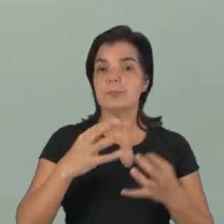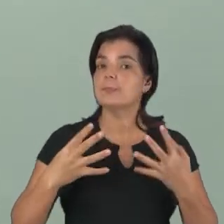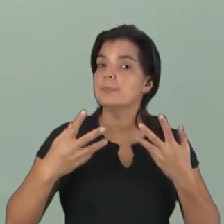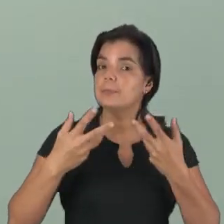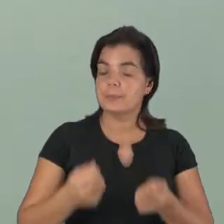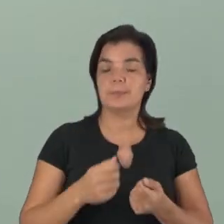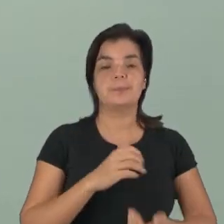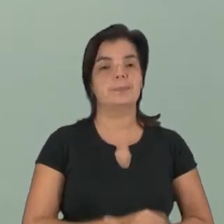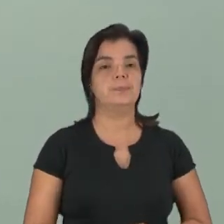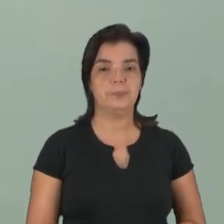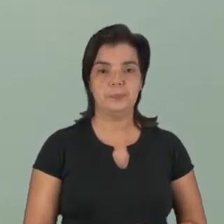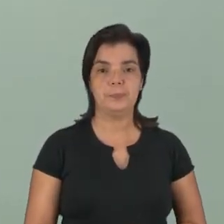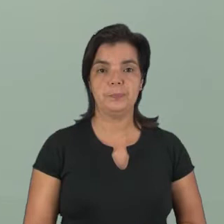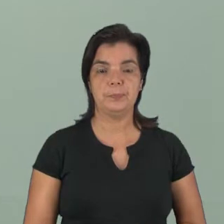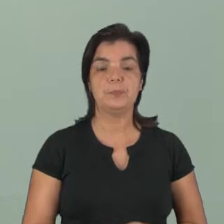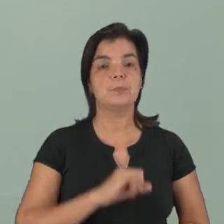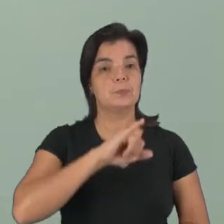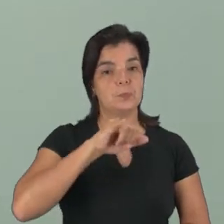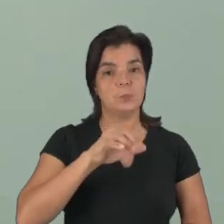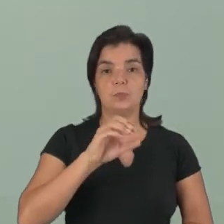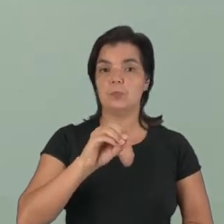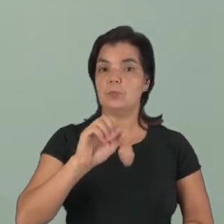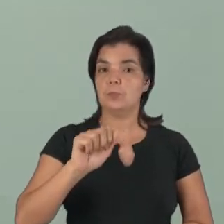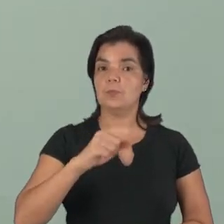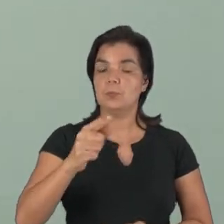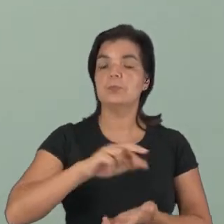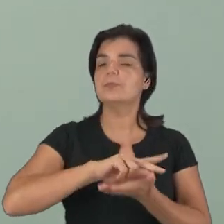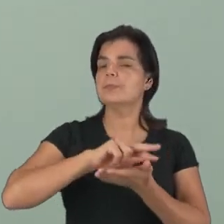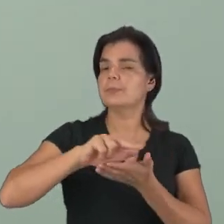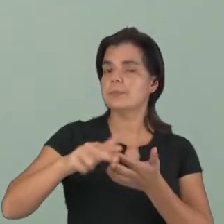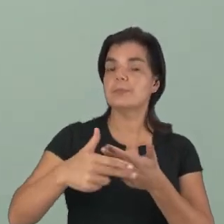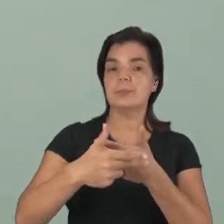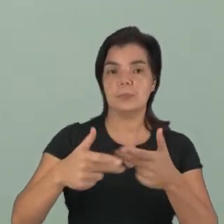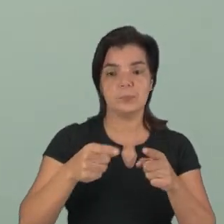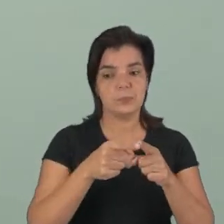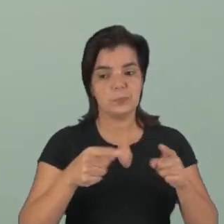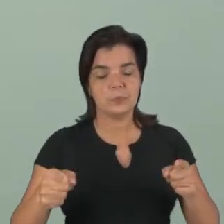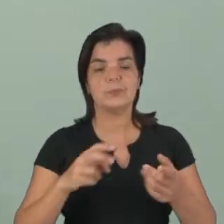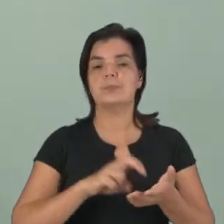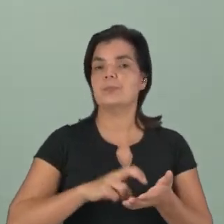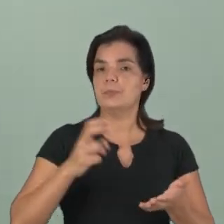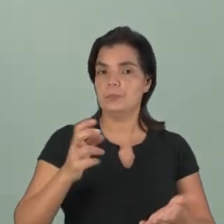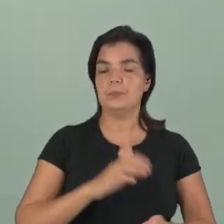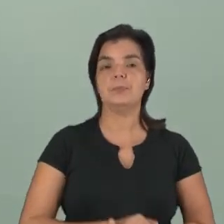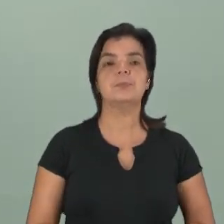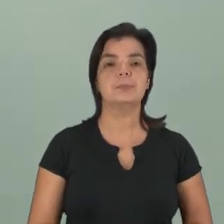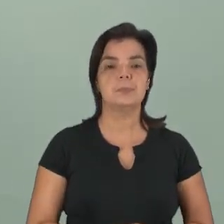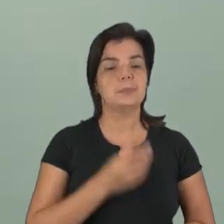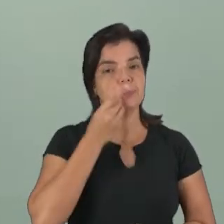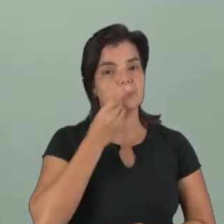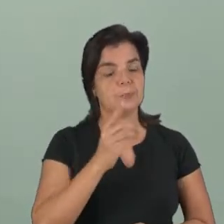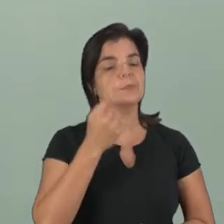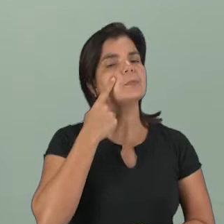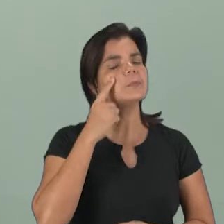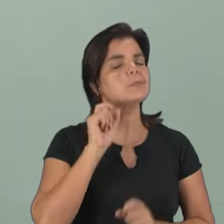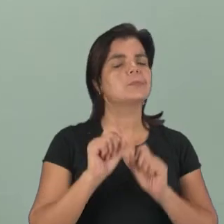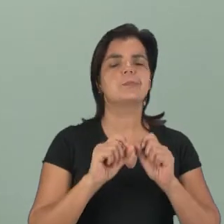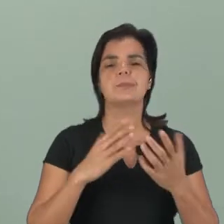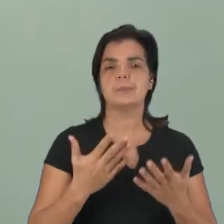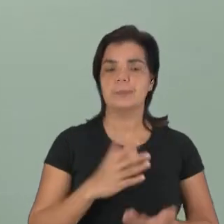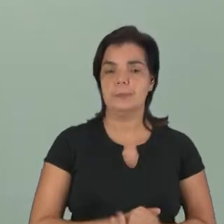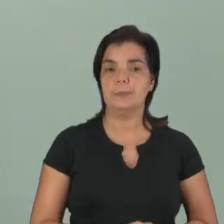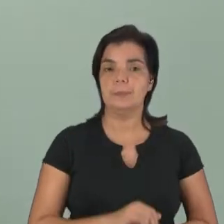dia inteiro João realizou várias ações durante o dia então vamos descobrir o que